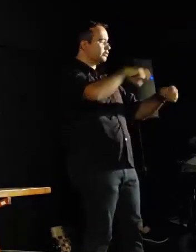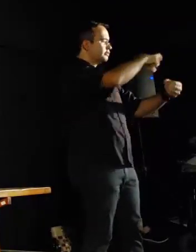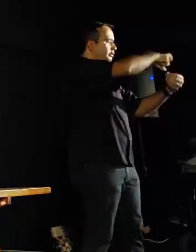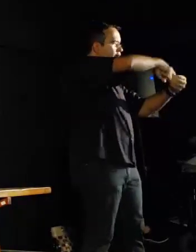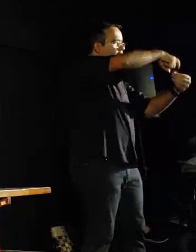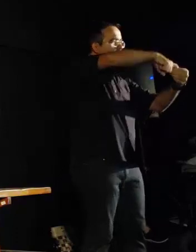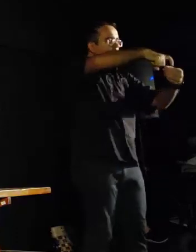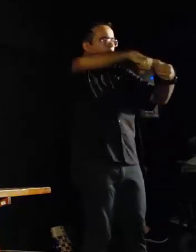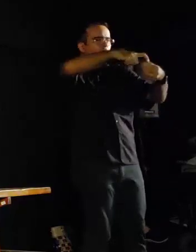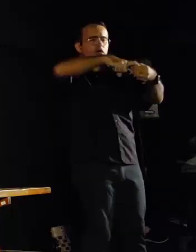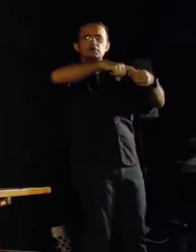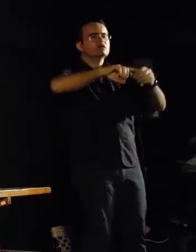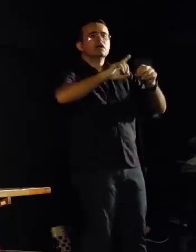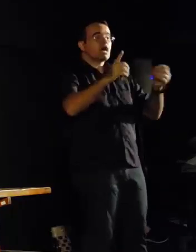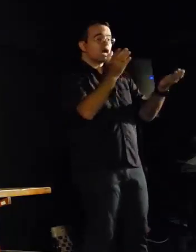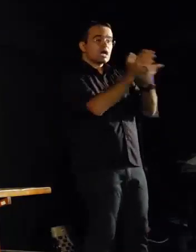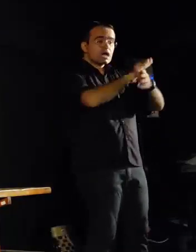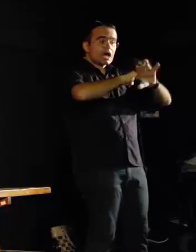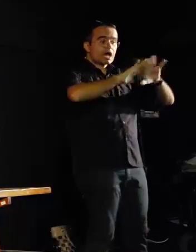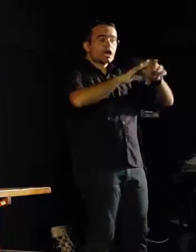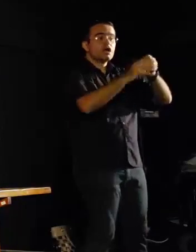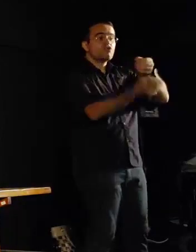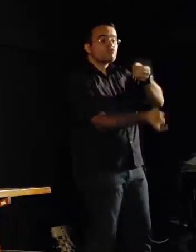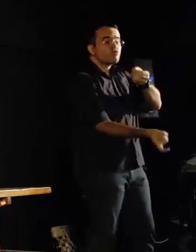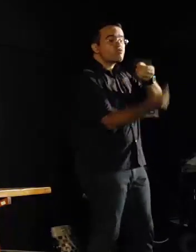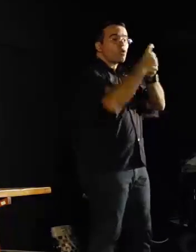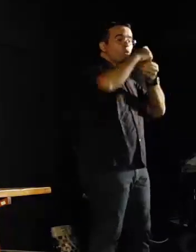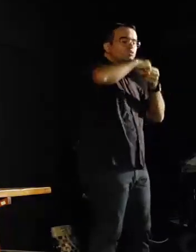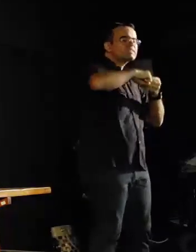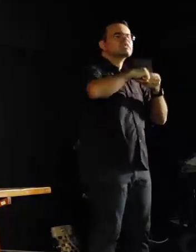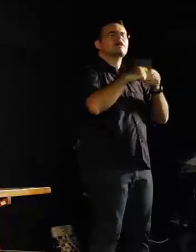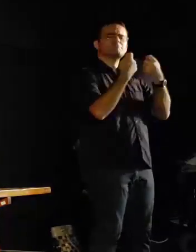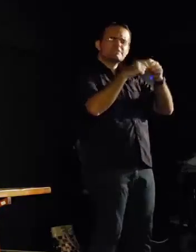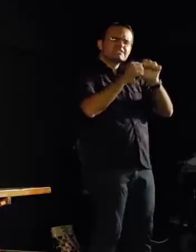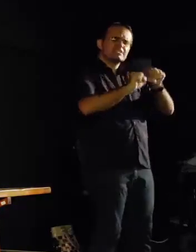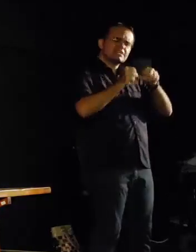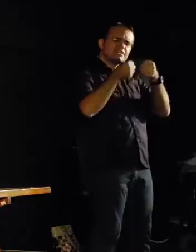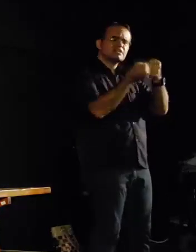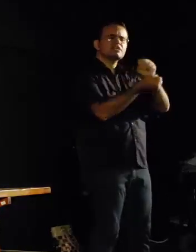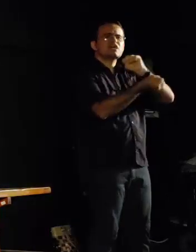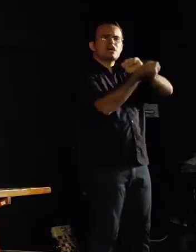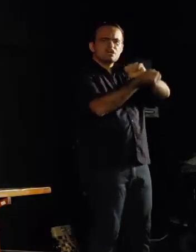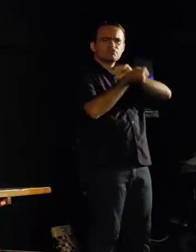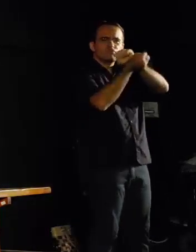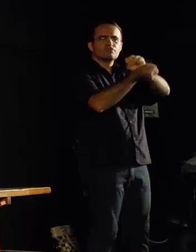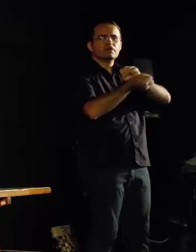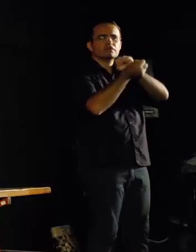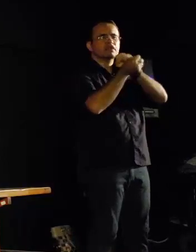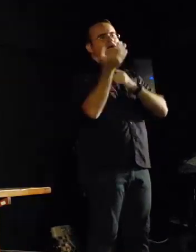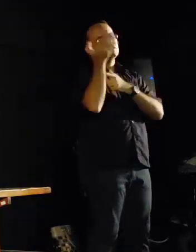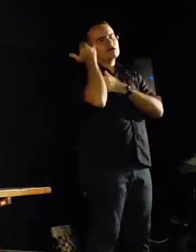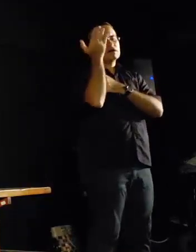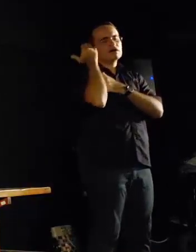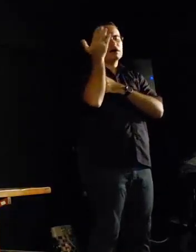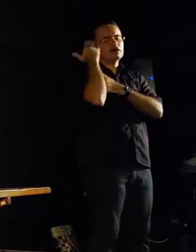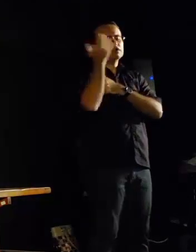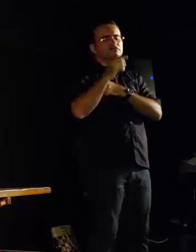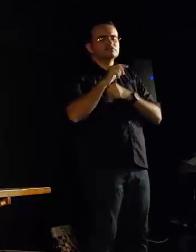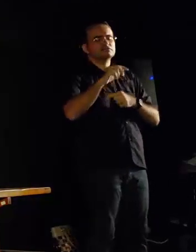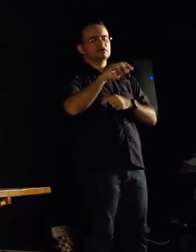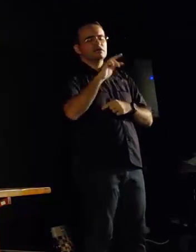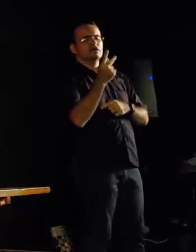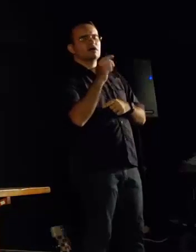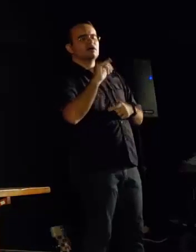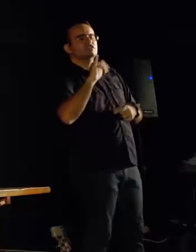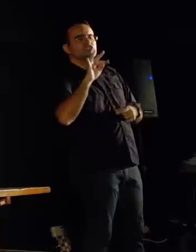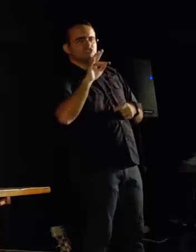escravidão. Só que o problema era a colônia de São Domingo, que era a grande colônia exportadora, que é o que hoje é o Haiti. Então ele manda tropas para